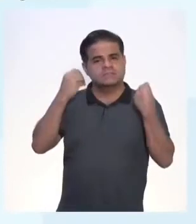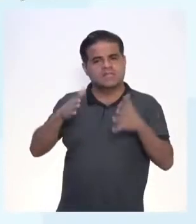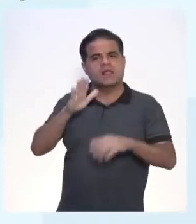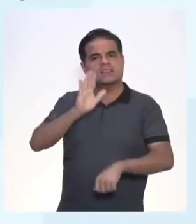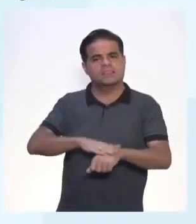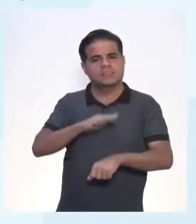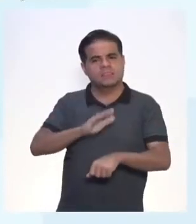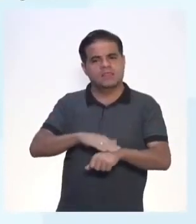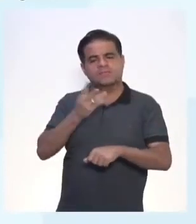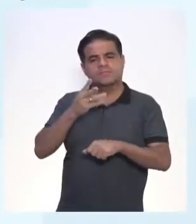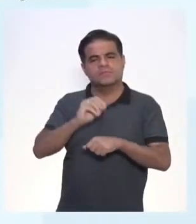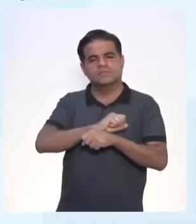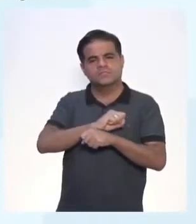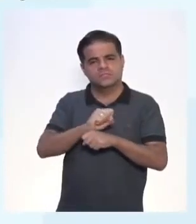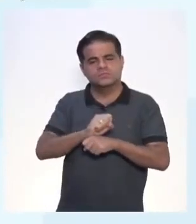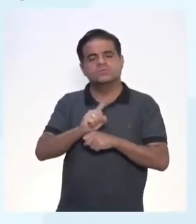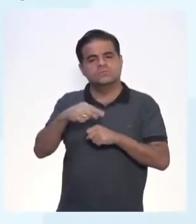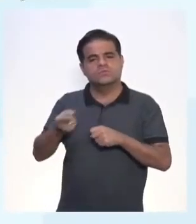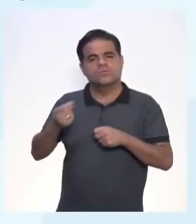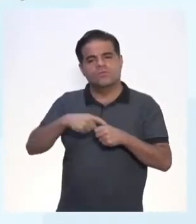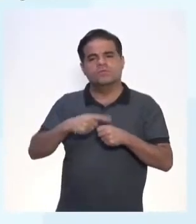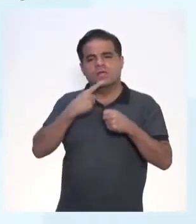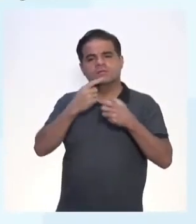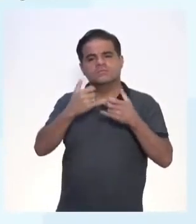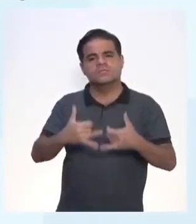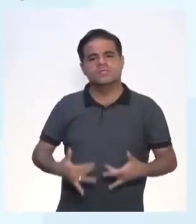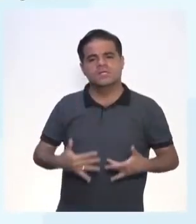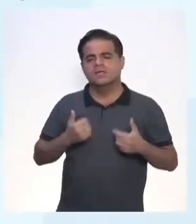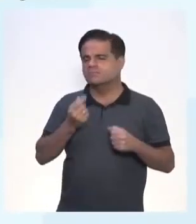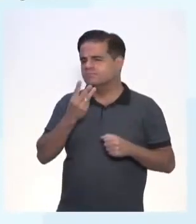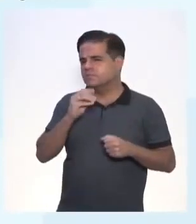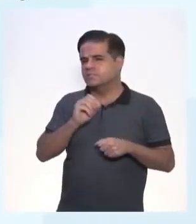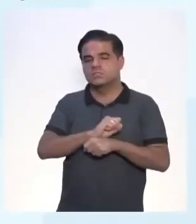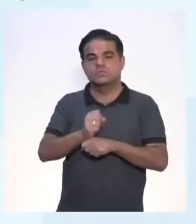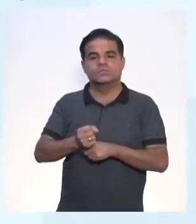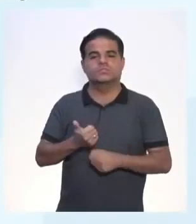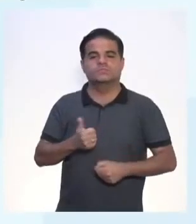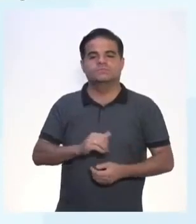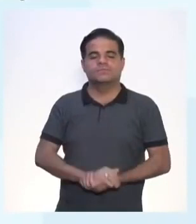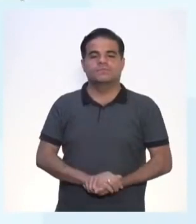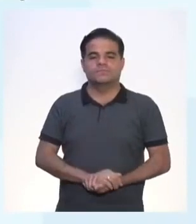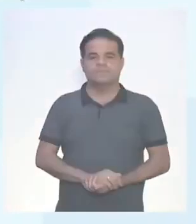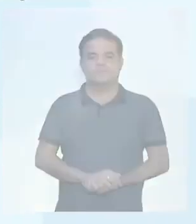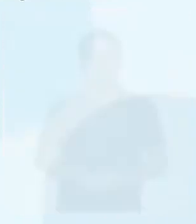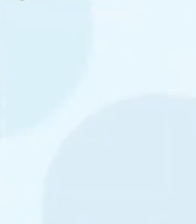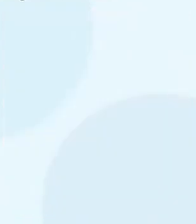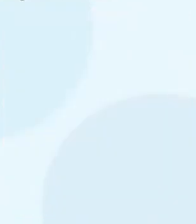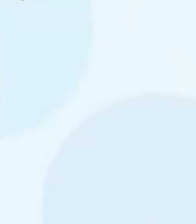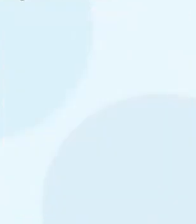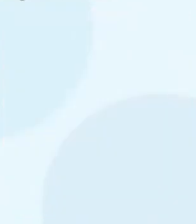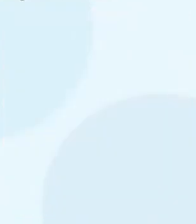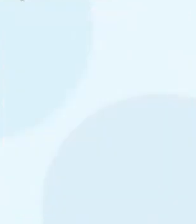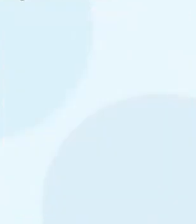a gente voltar, a gente já fala sobre isso. 30 segundinhos para vocês.